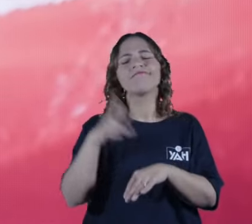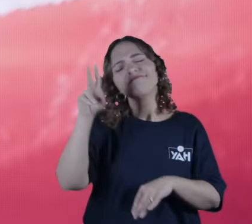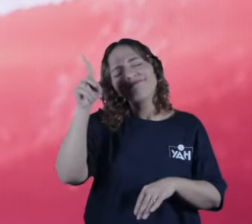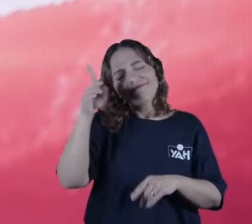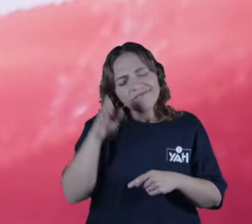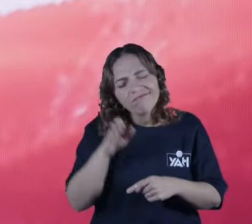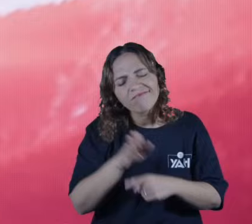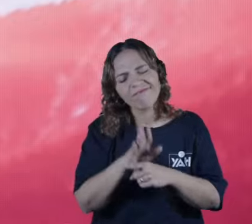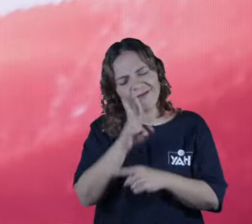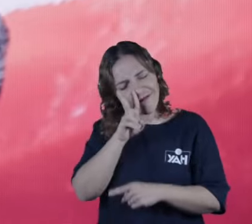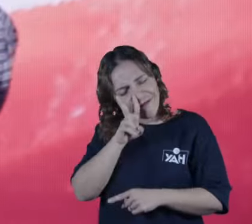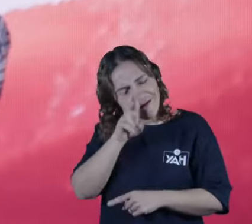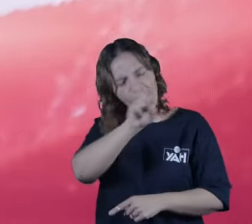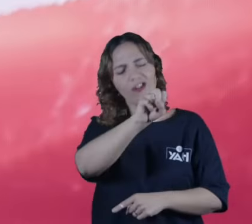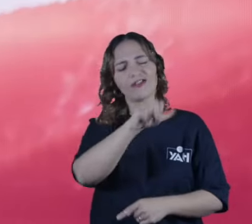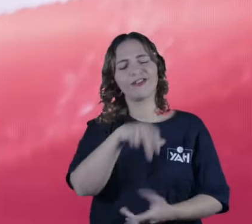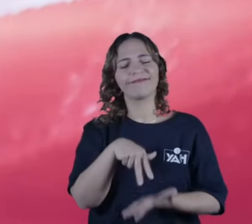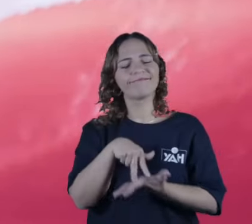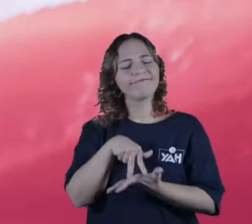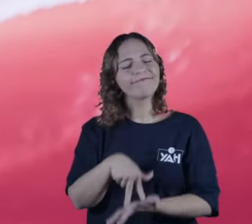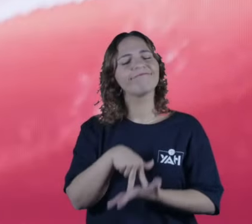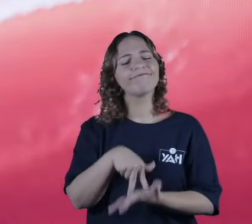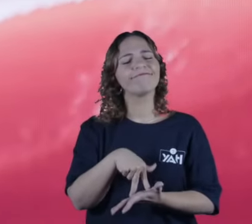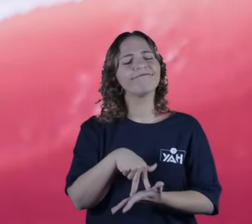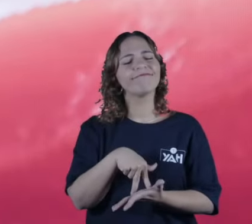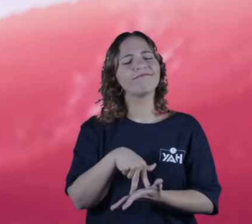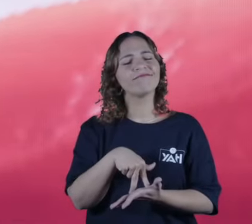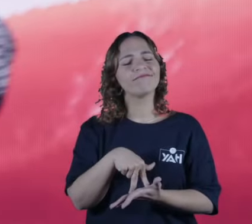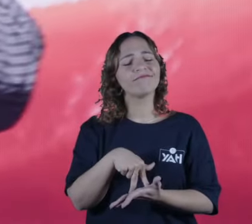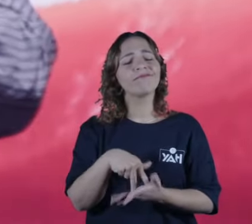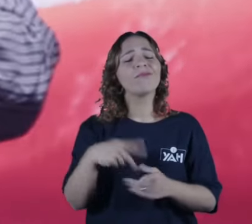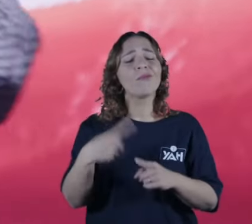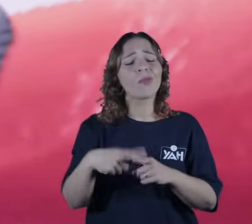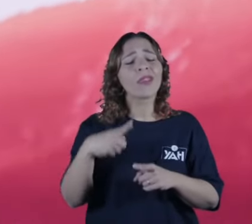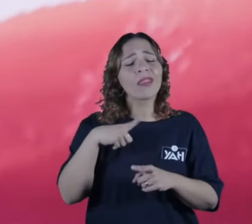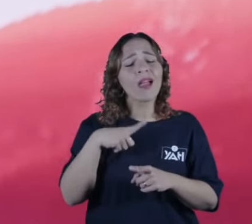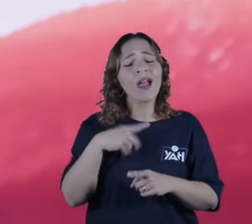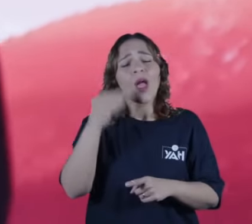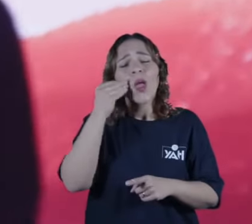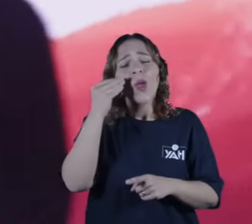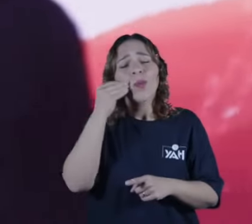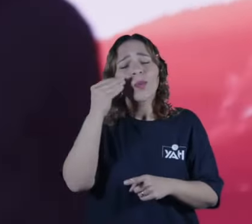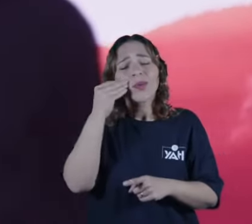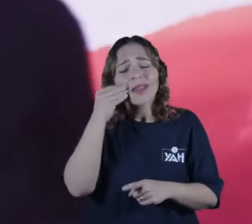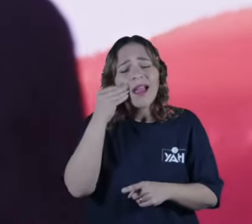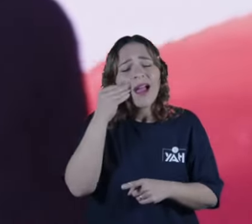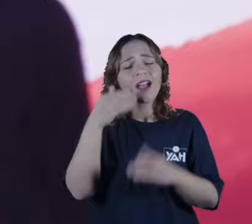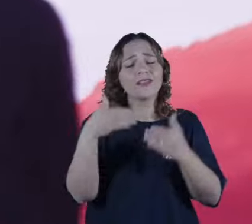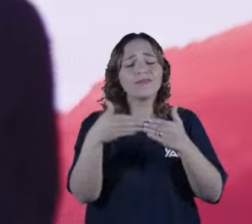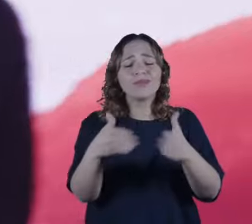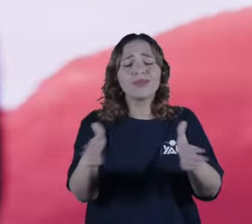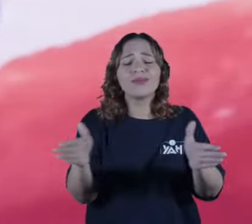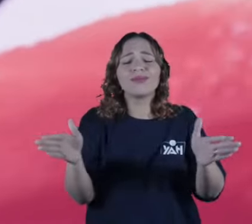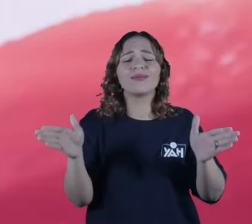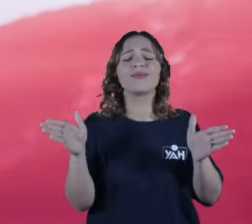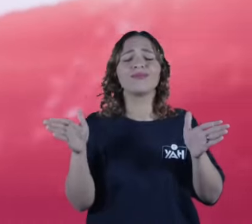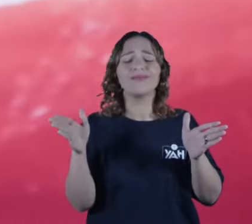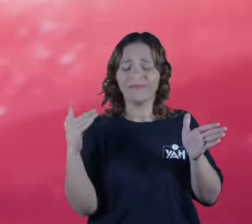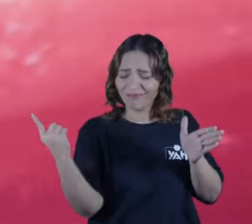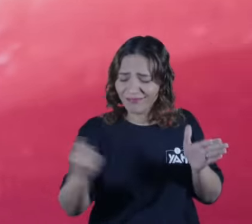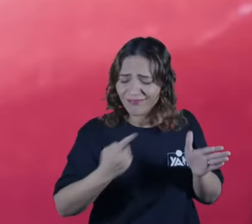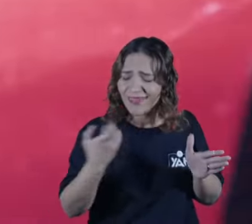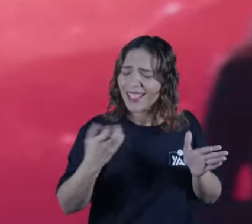fortalece-nos, Senhor, porque uma grande porta está aberta diante de nós. E nós queremos, ó Deus,